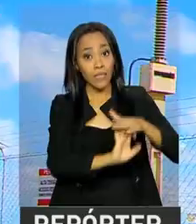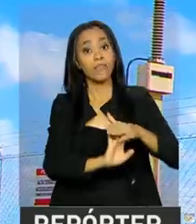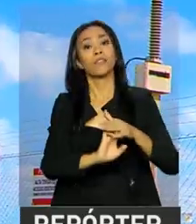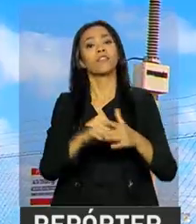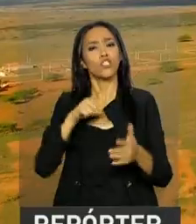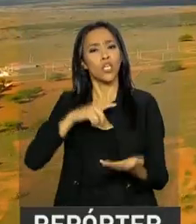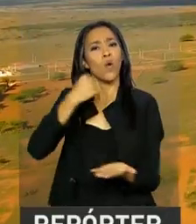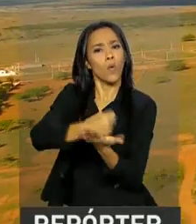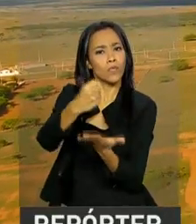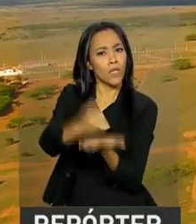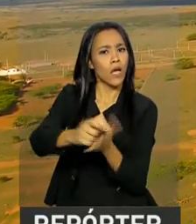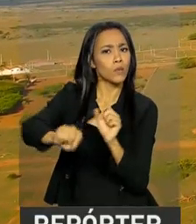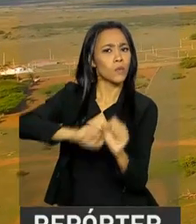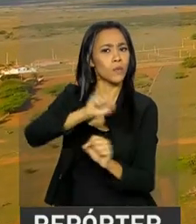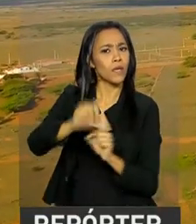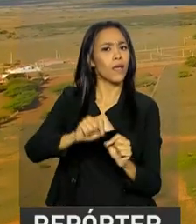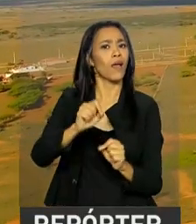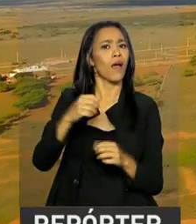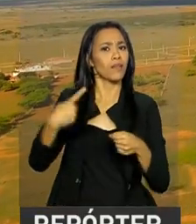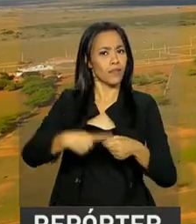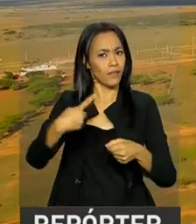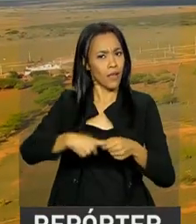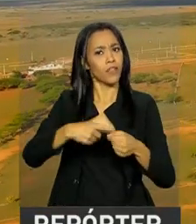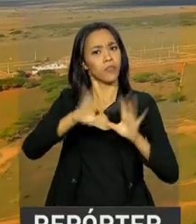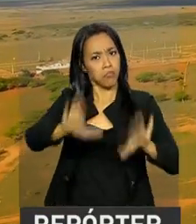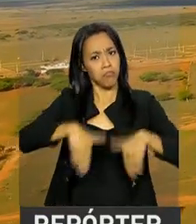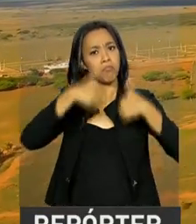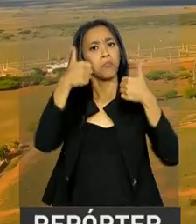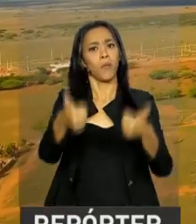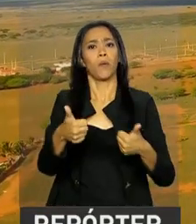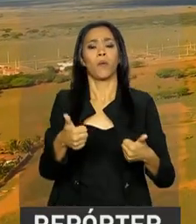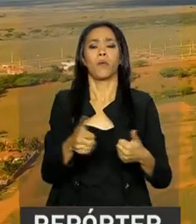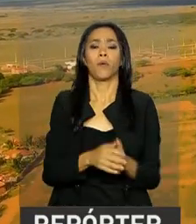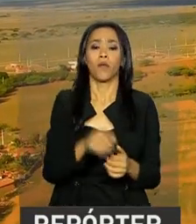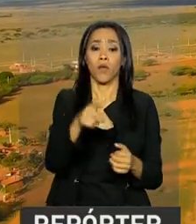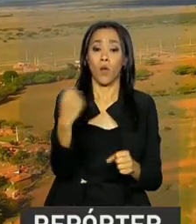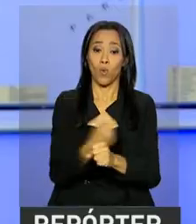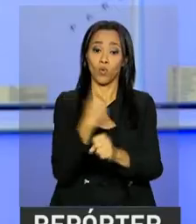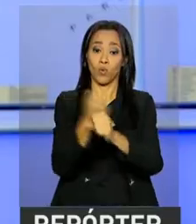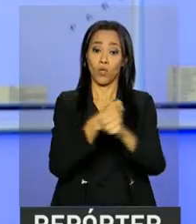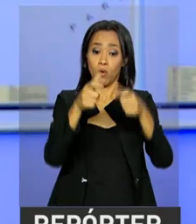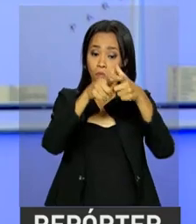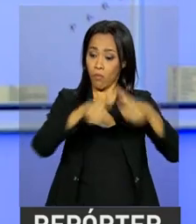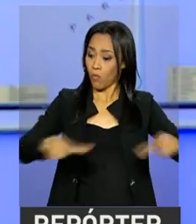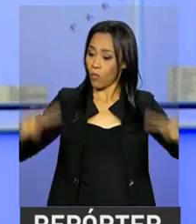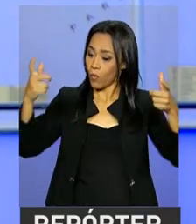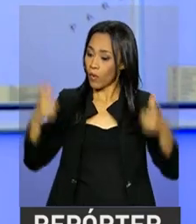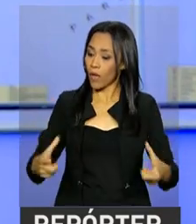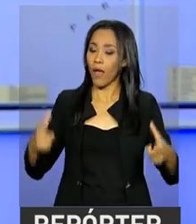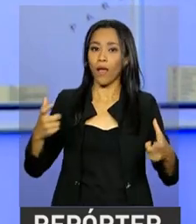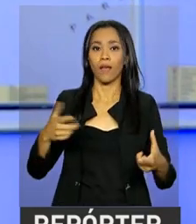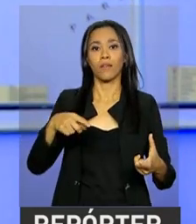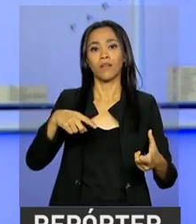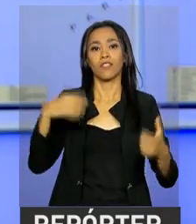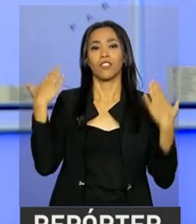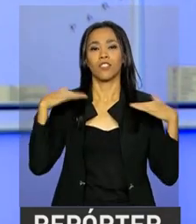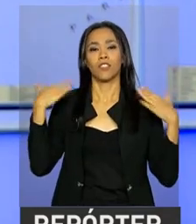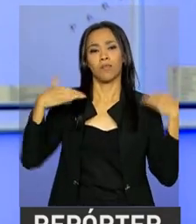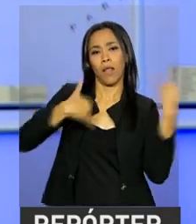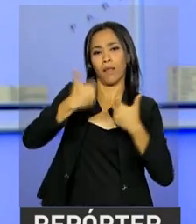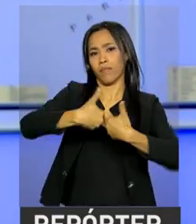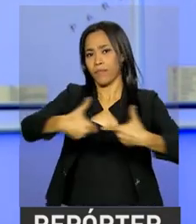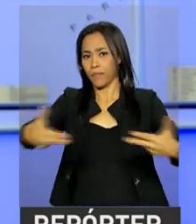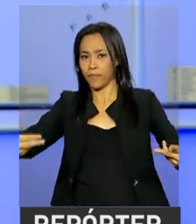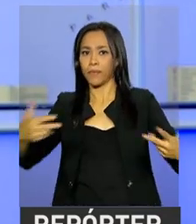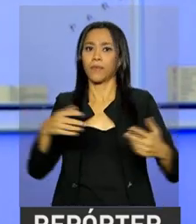contrapartidas e a cidade ganhou melhorias. Construiu essa área de lazer com esse centro tecnológico, com aula de